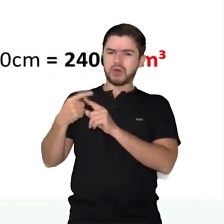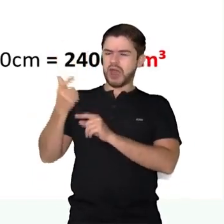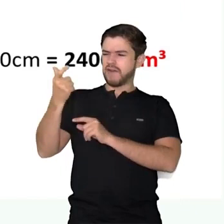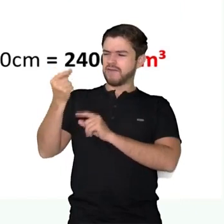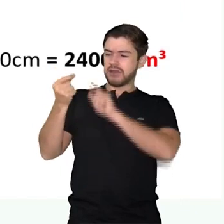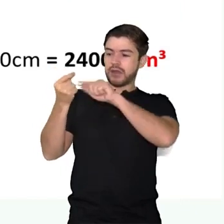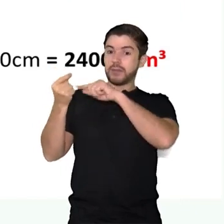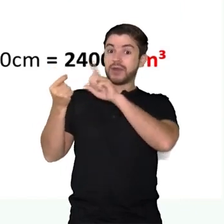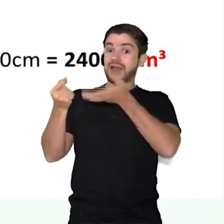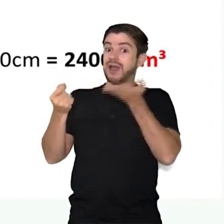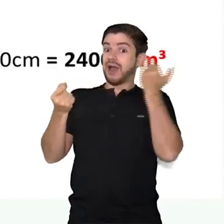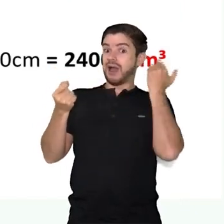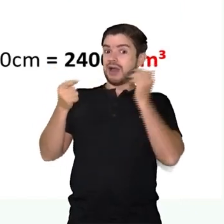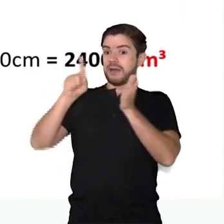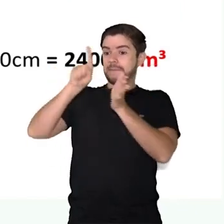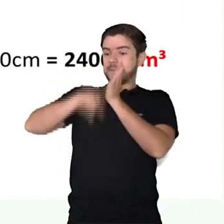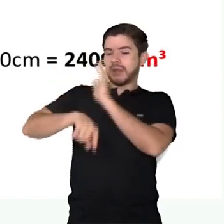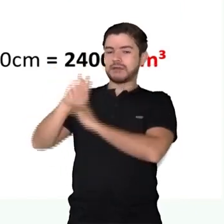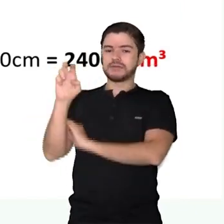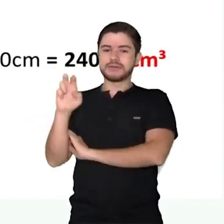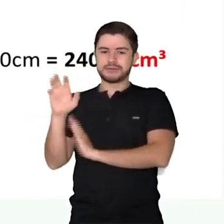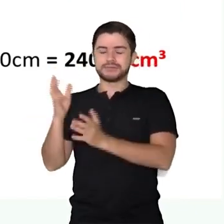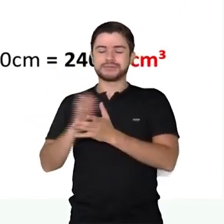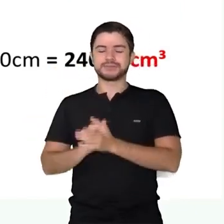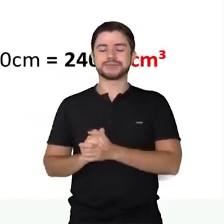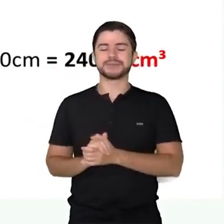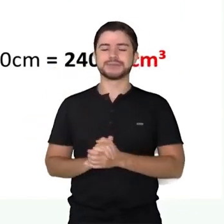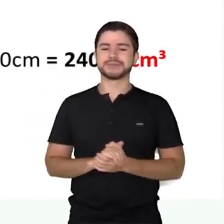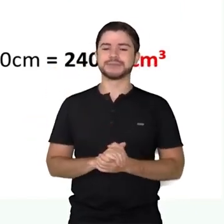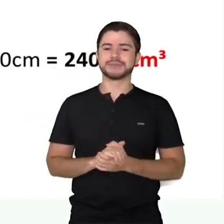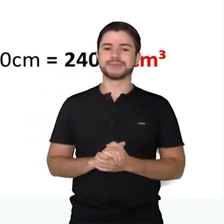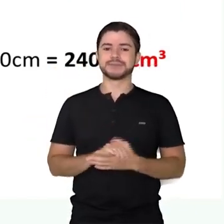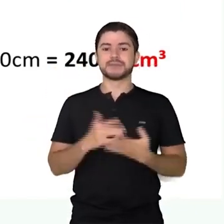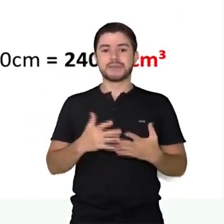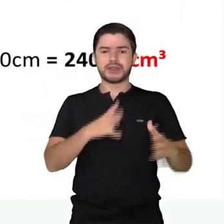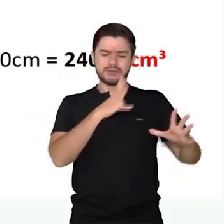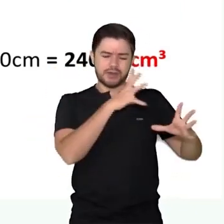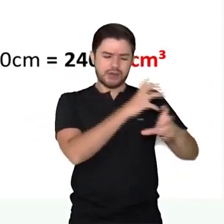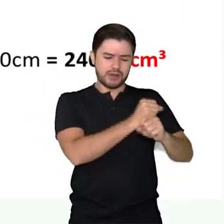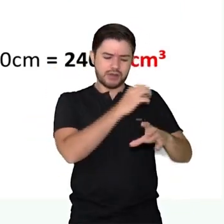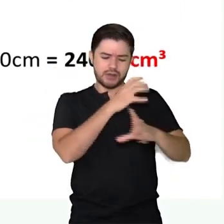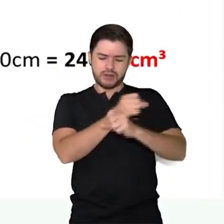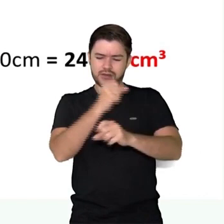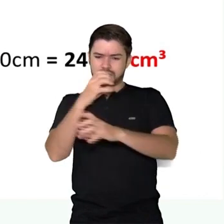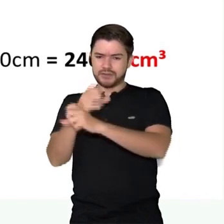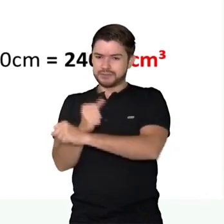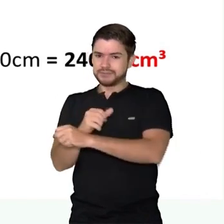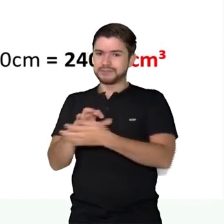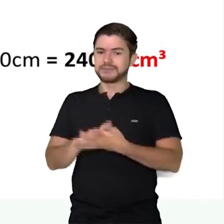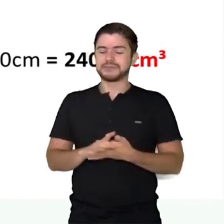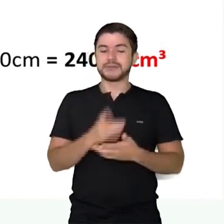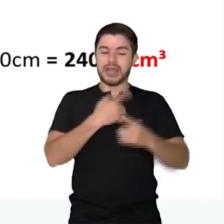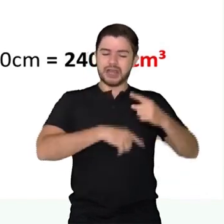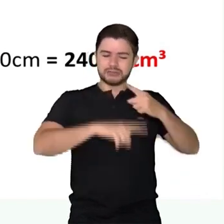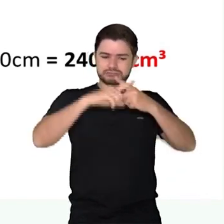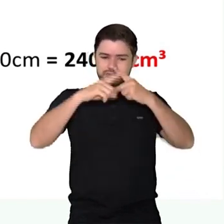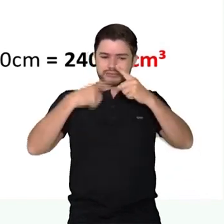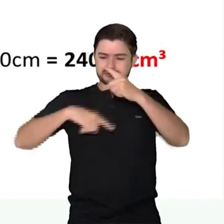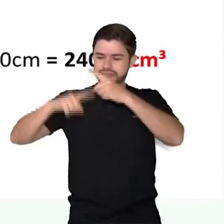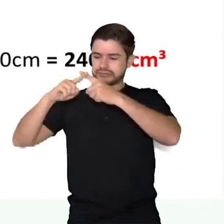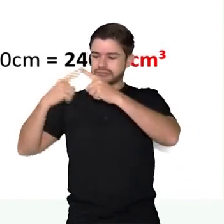gente precisa para calcular até onde está demarcado, tá certo? Fazendo o produto dessas dimensões, né, a